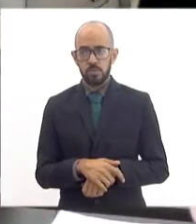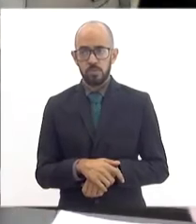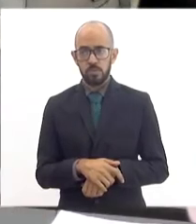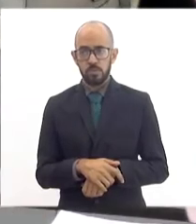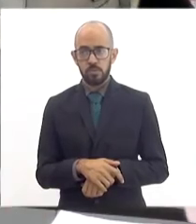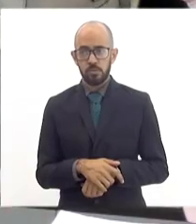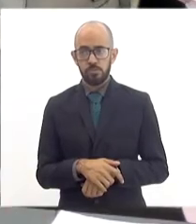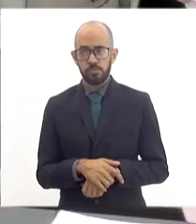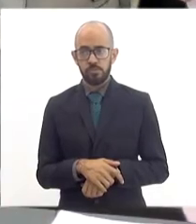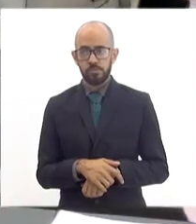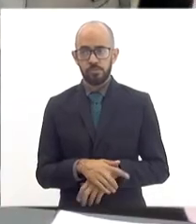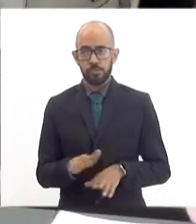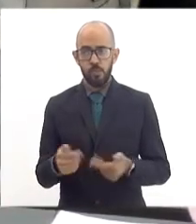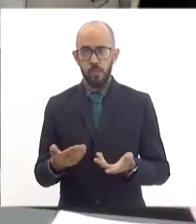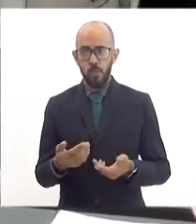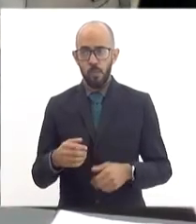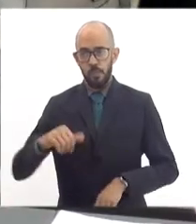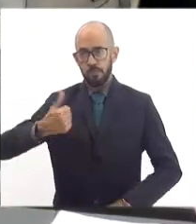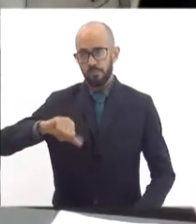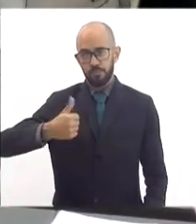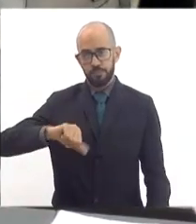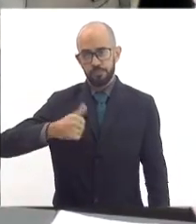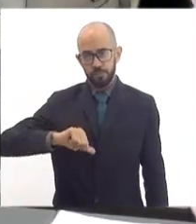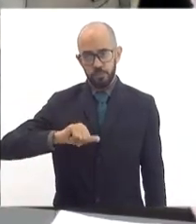Enfim, nós analisamos, né,